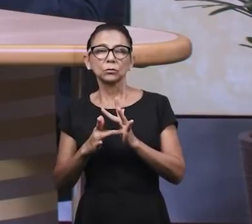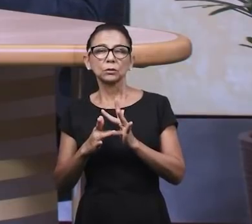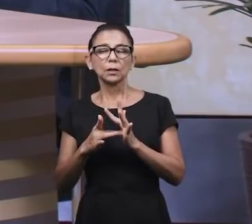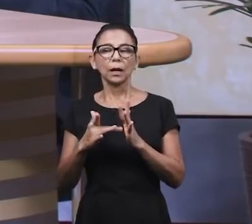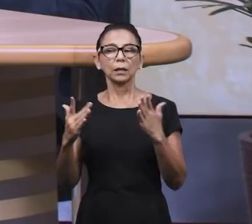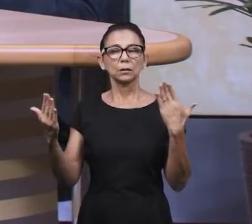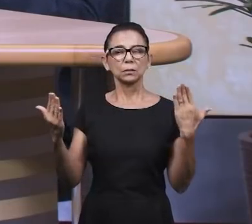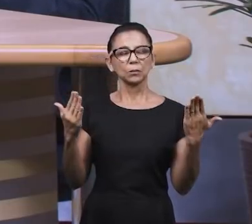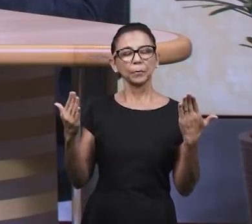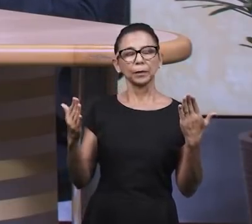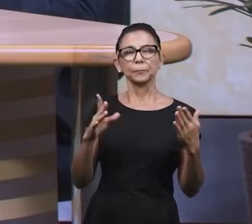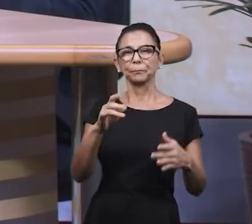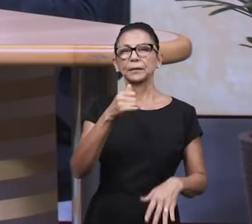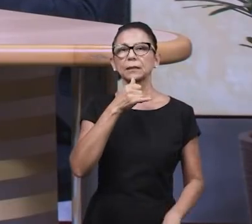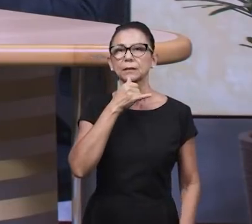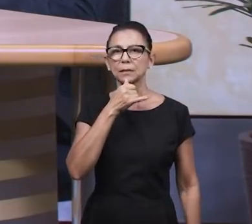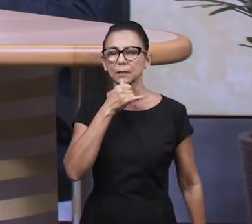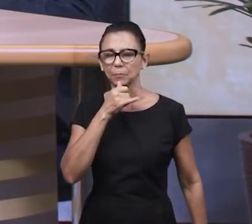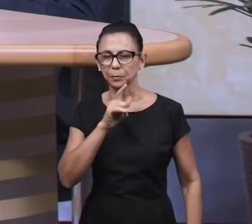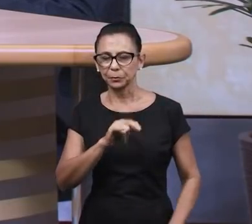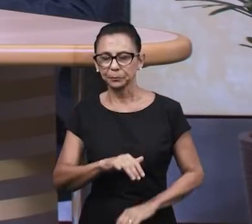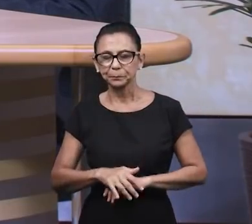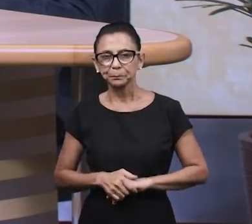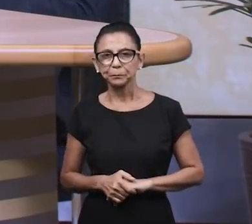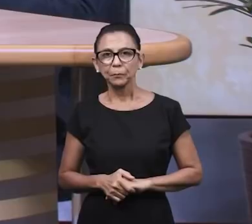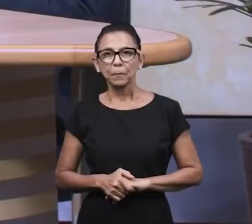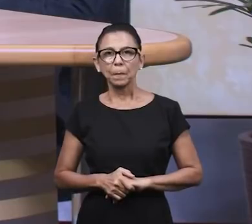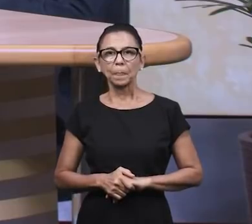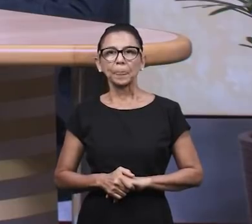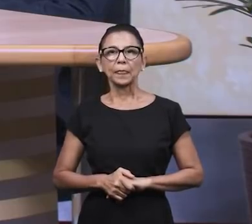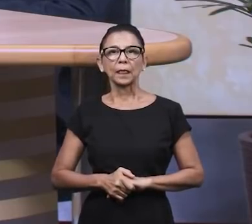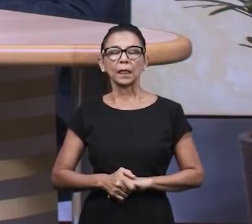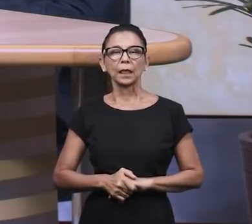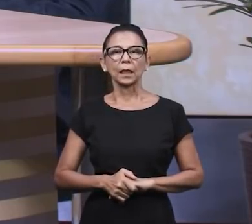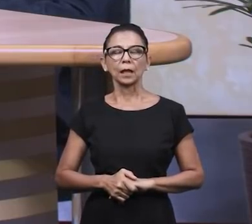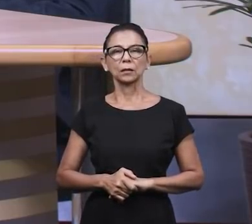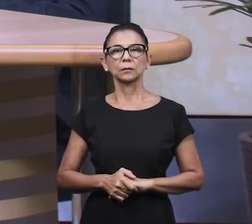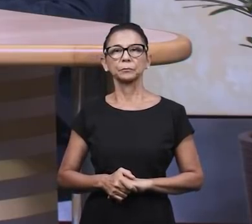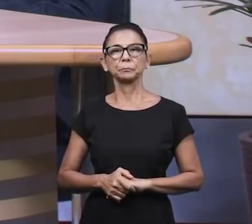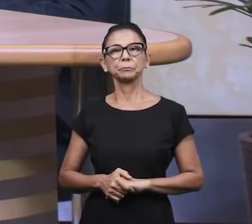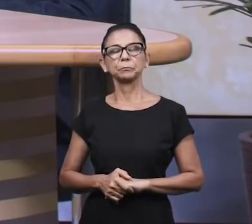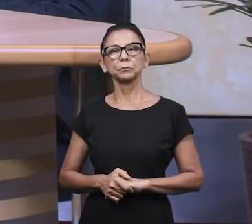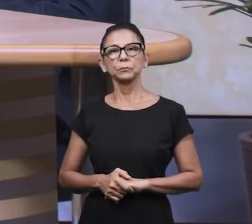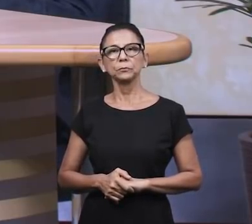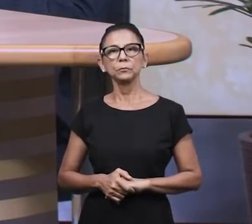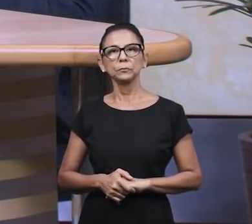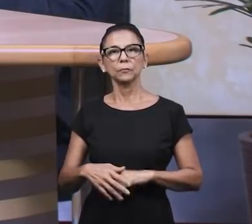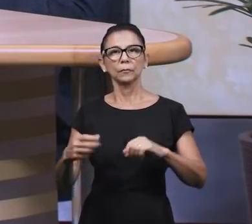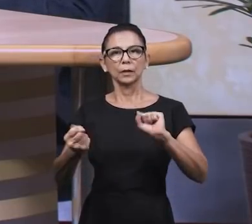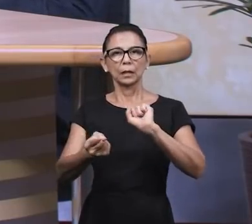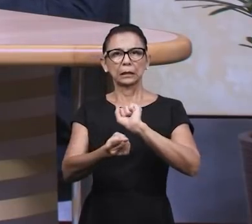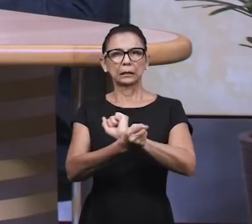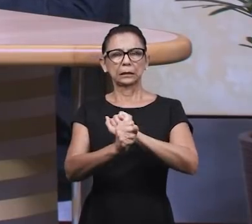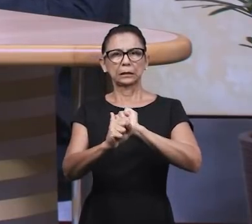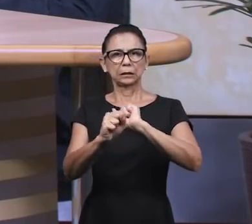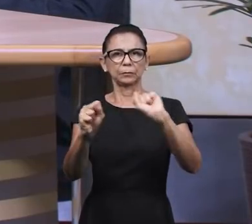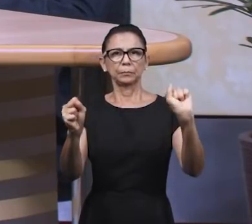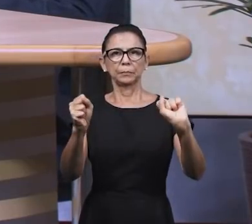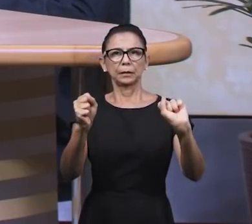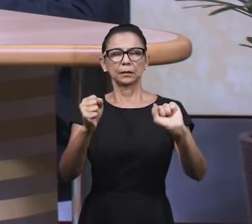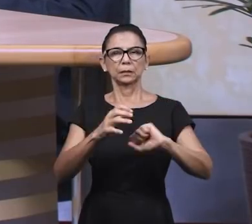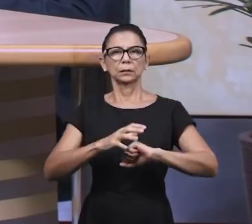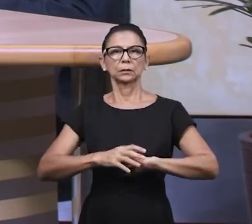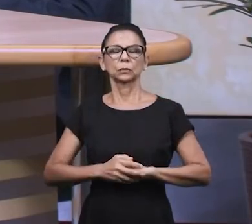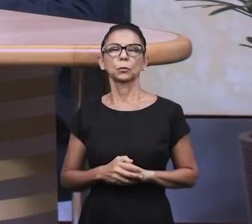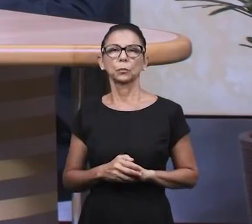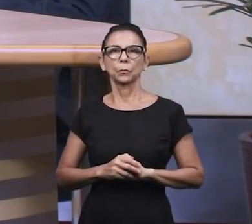através daquelas pessoas. Por exemplo, um desses atributos é o atributo de libertador. Então nós vamos ver, por exemplo, o